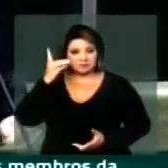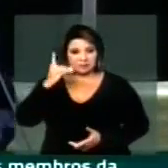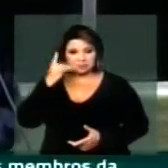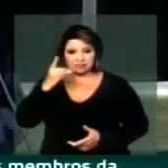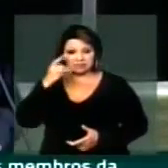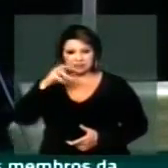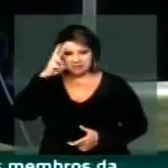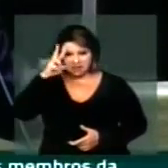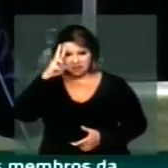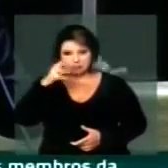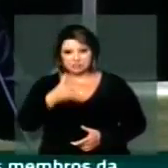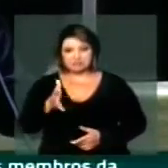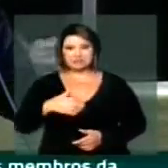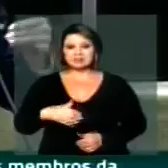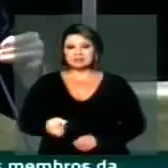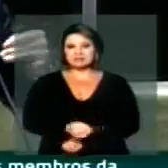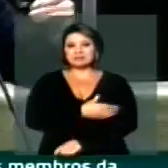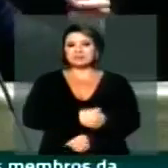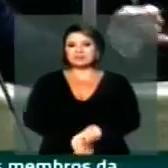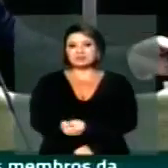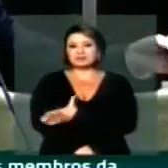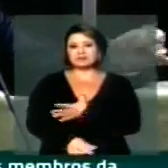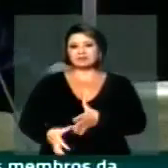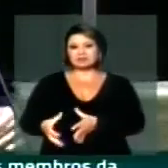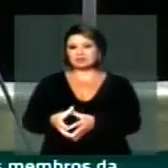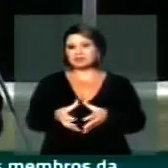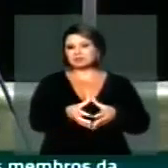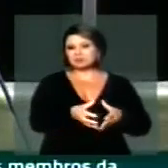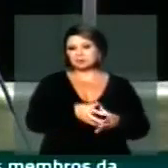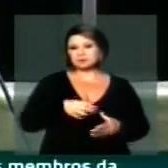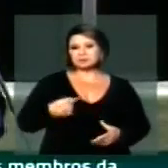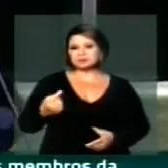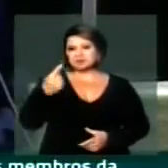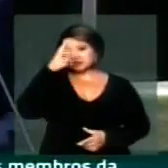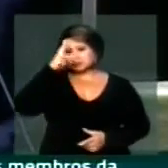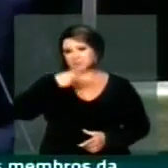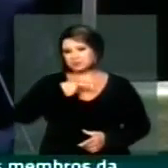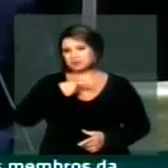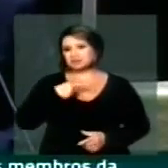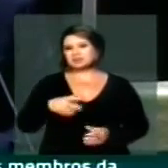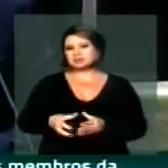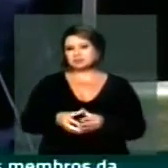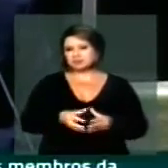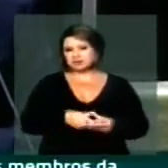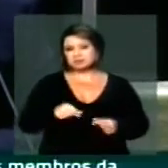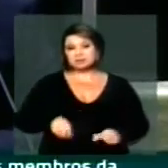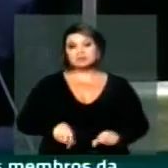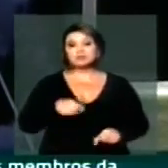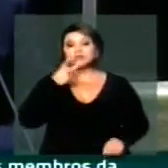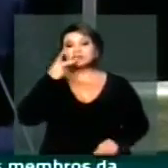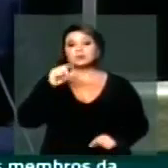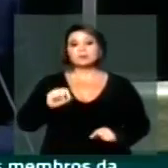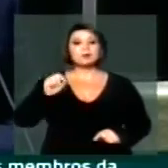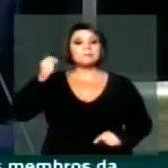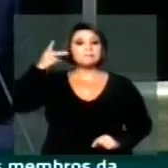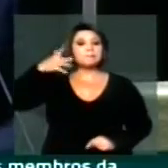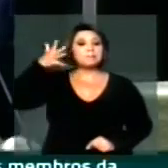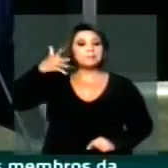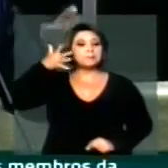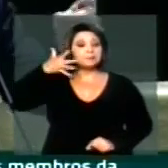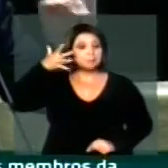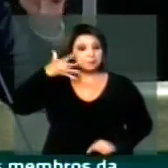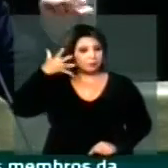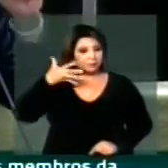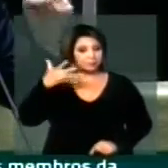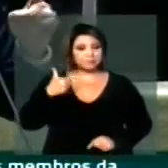Todos nós se lembram da emoção individual e coletiva. Mas eu estou falando aqui da política.